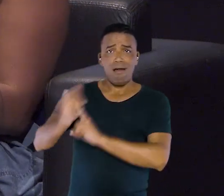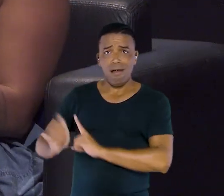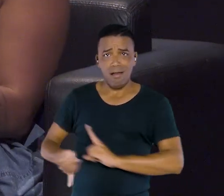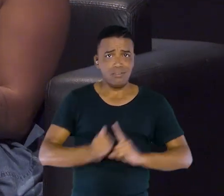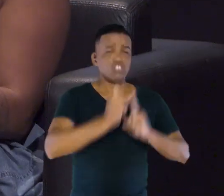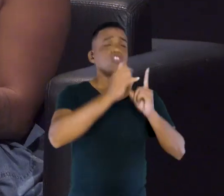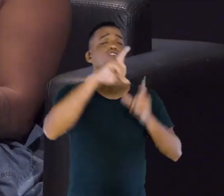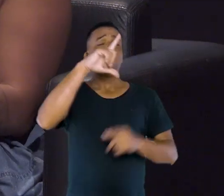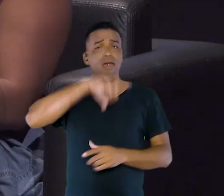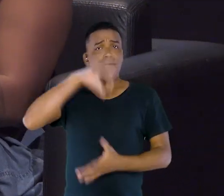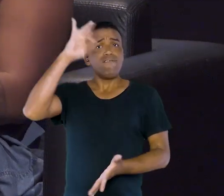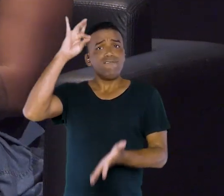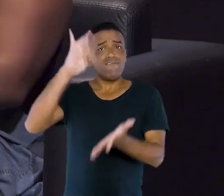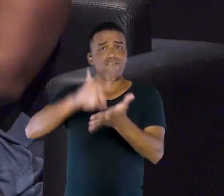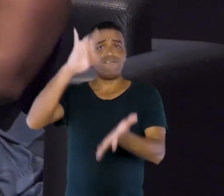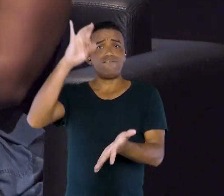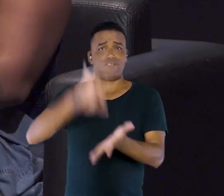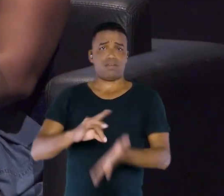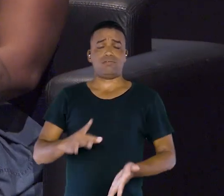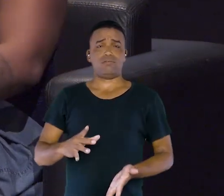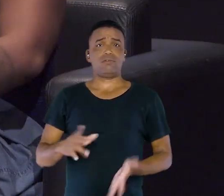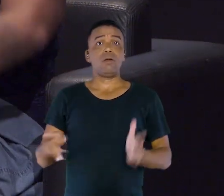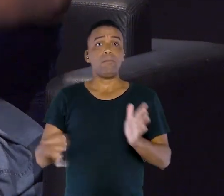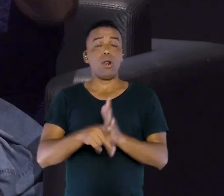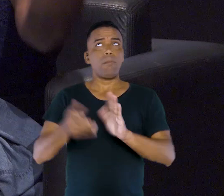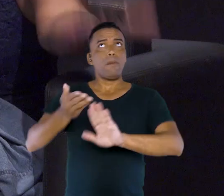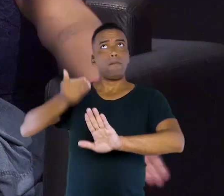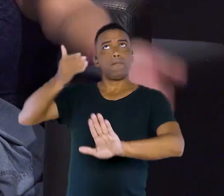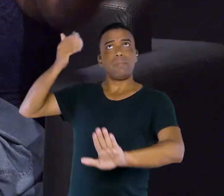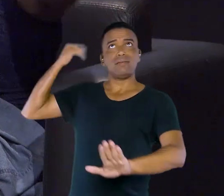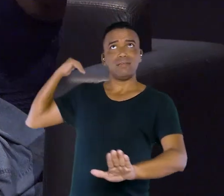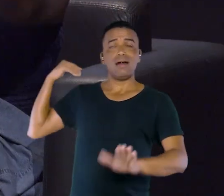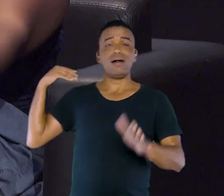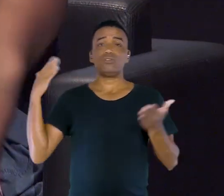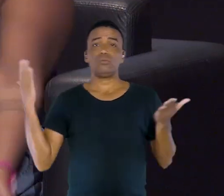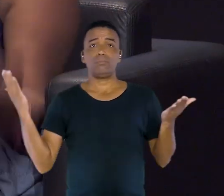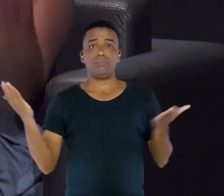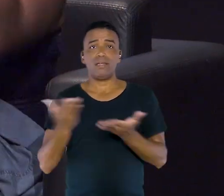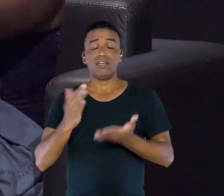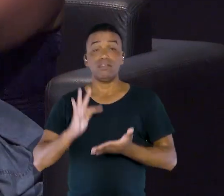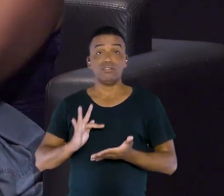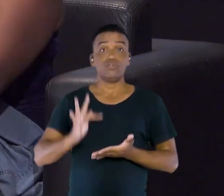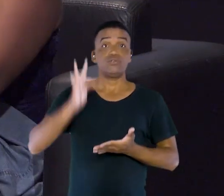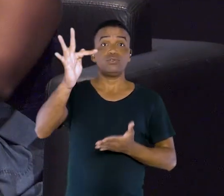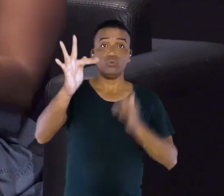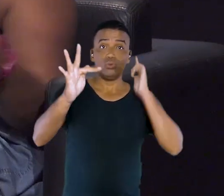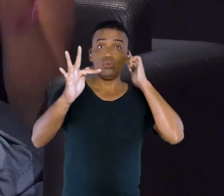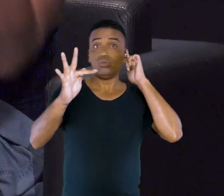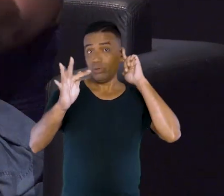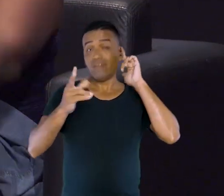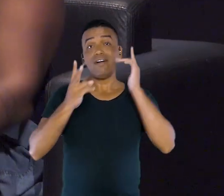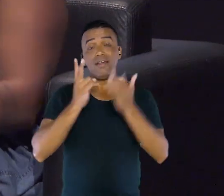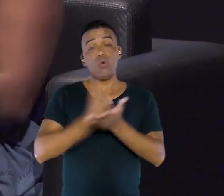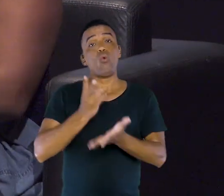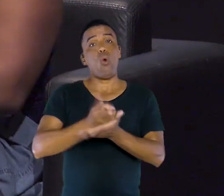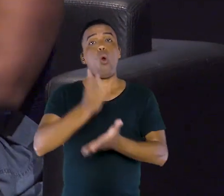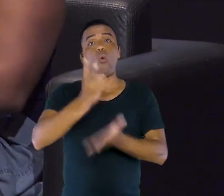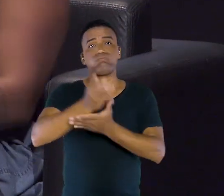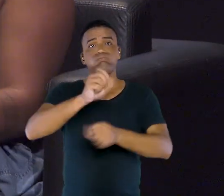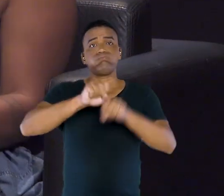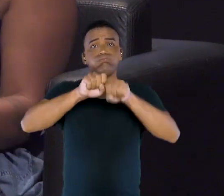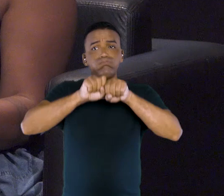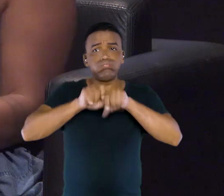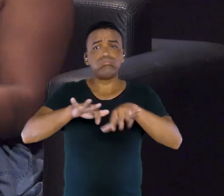são verdadeiras e que elas são narrativas do passado, do presente e do futuro, porque ela vai